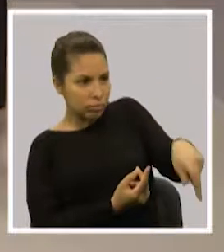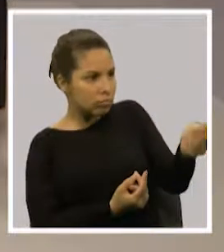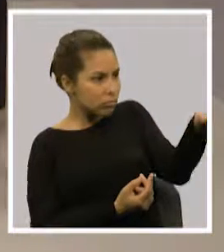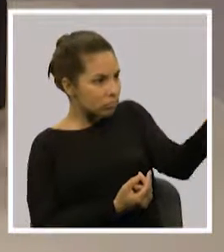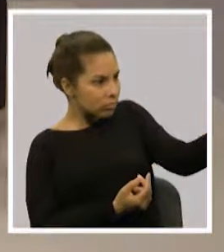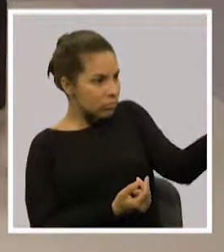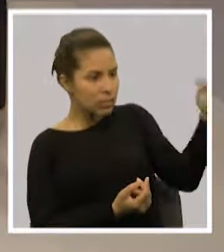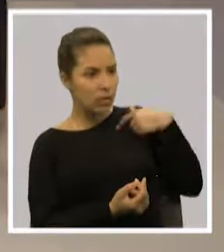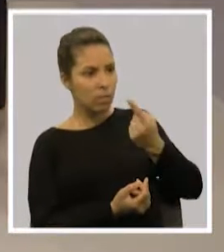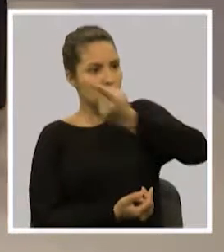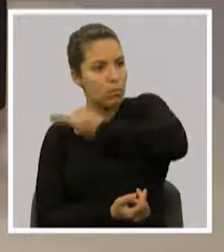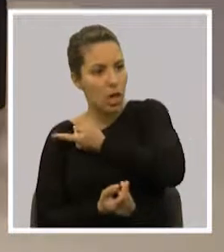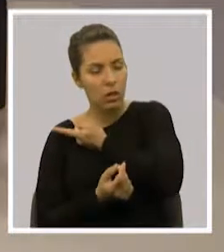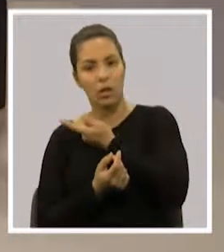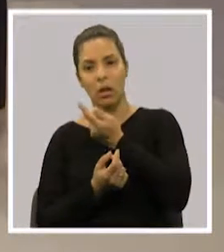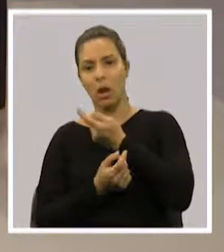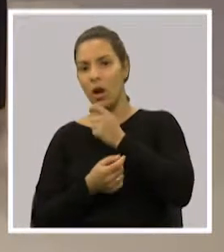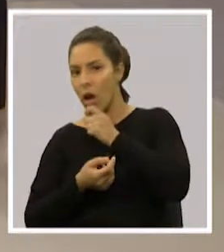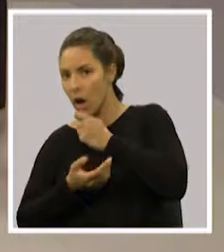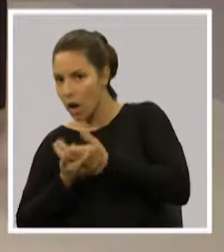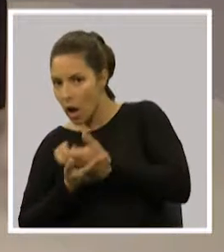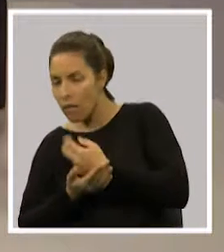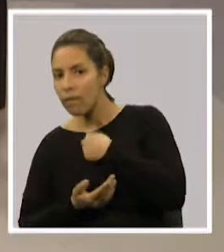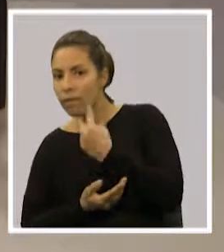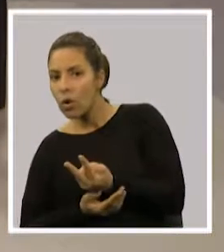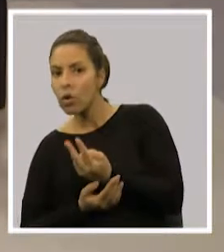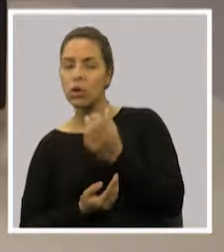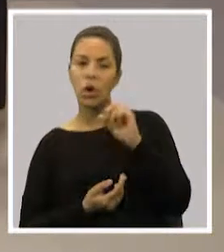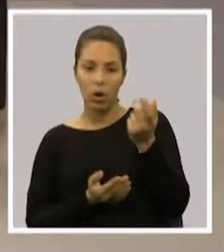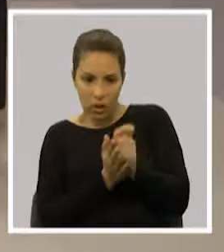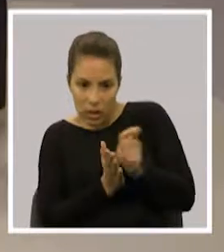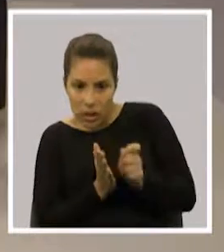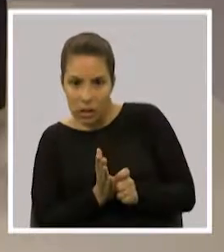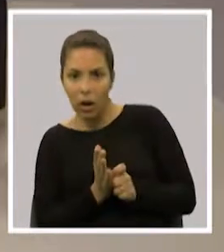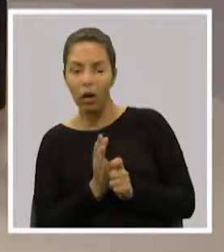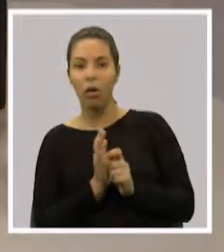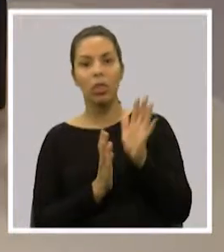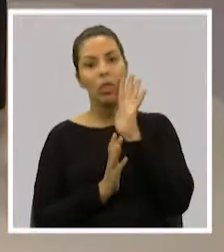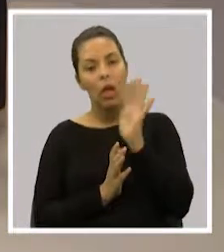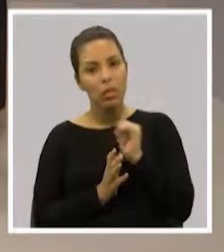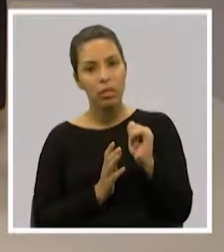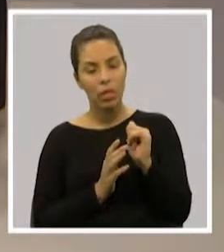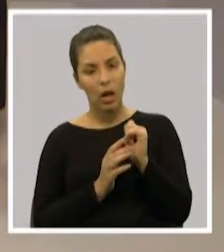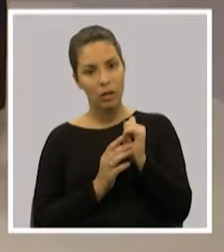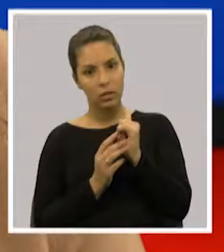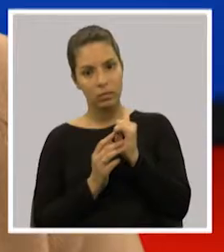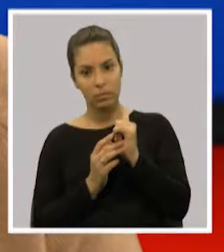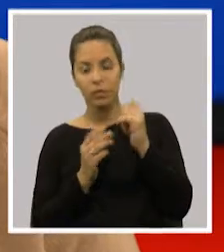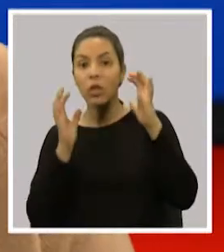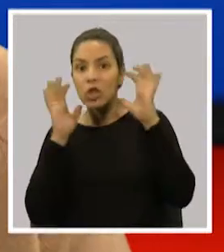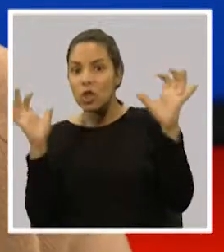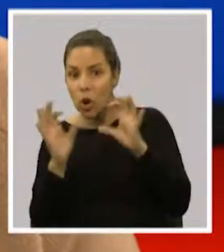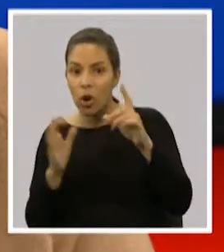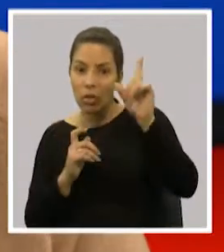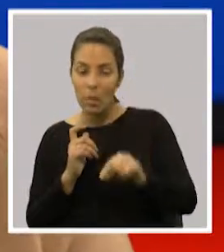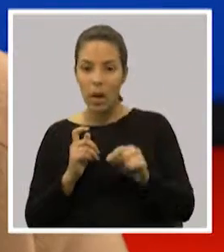fazer passar, através dos relatos, até de pequenas gravações, ilustrar este colorido através dos